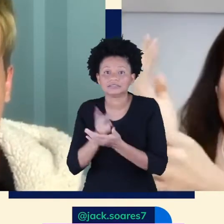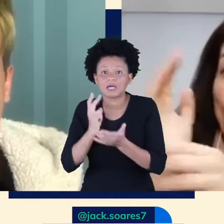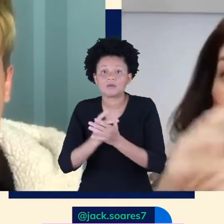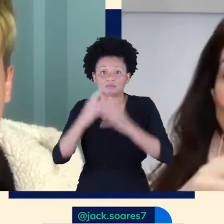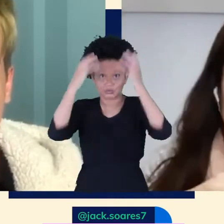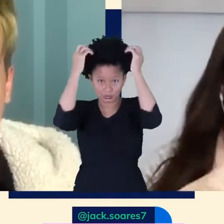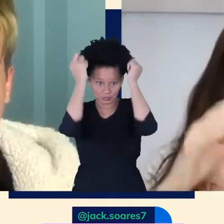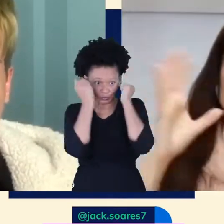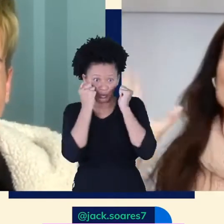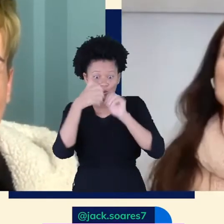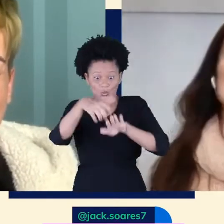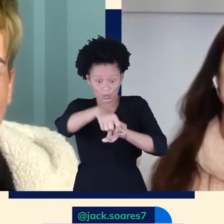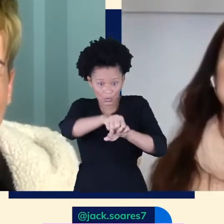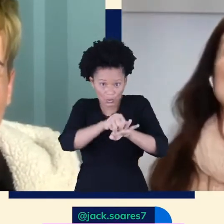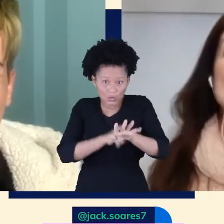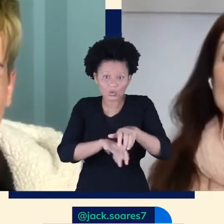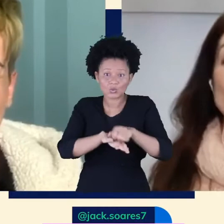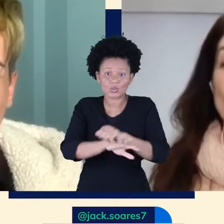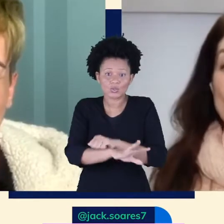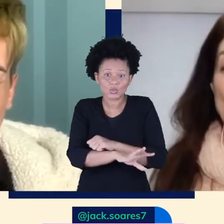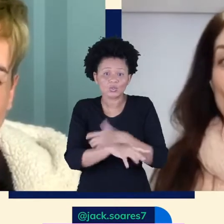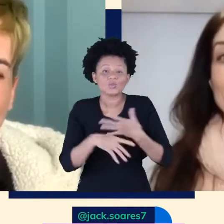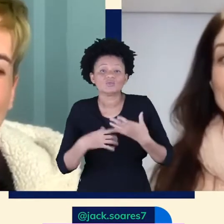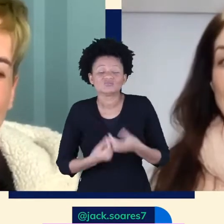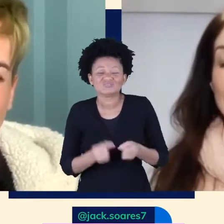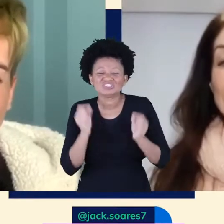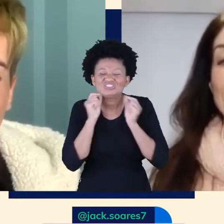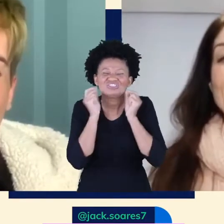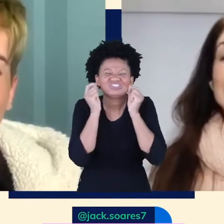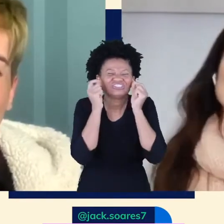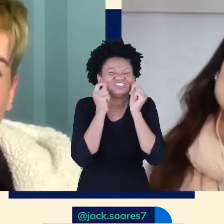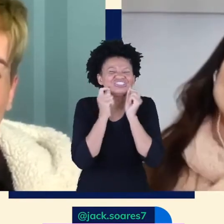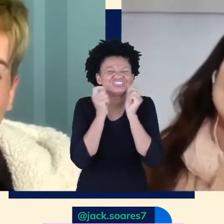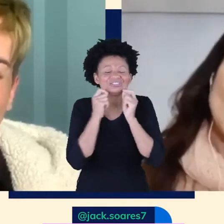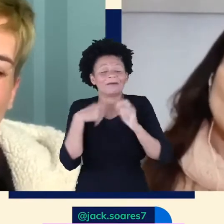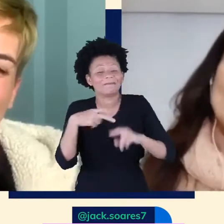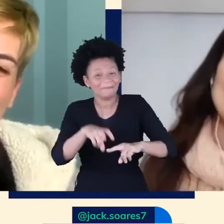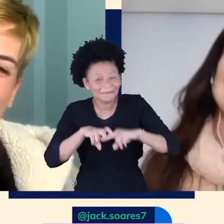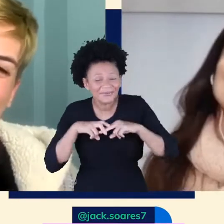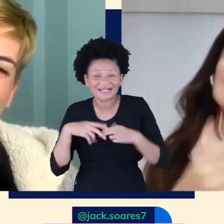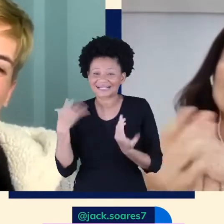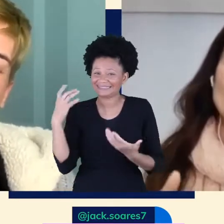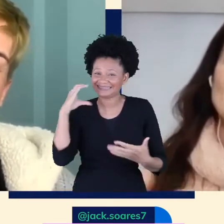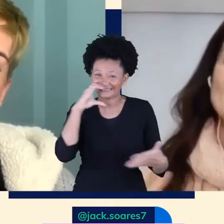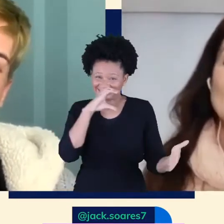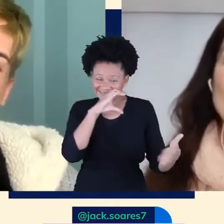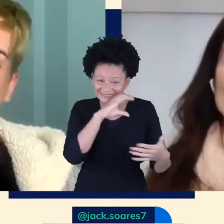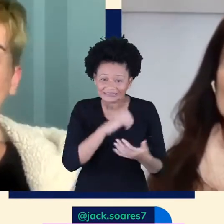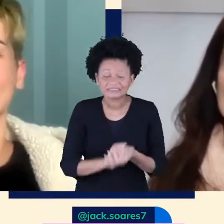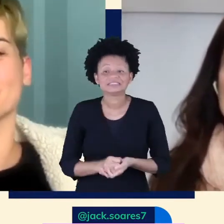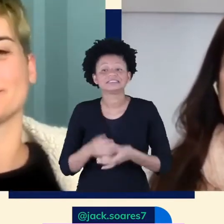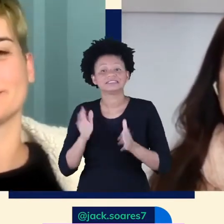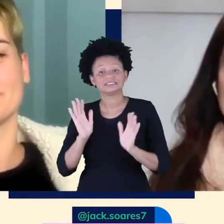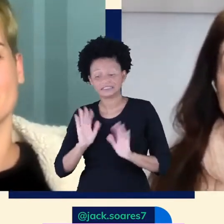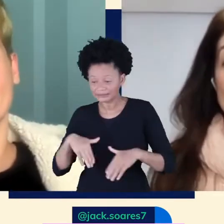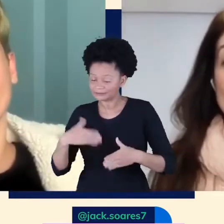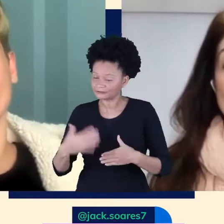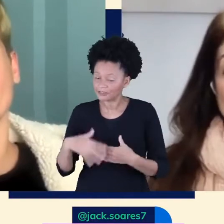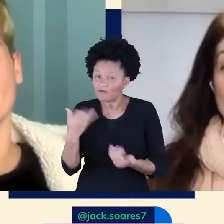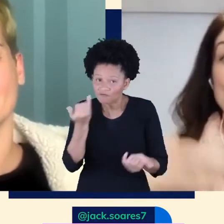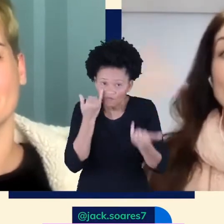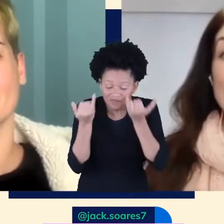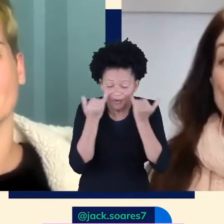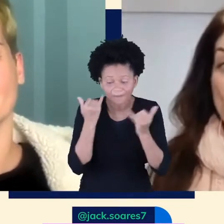e luva e cheia de protoeja de tanto calor, né? Então, se informar direitinho para que a criança tenha um desenvolvimento,